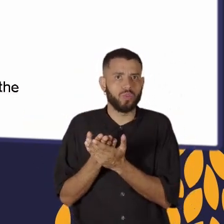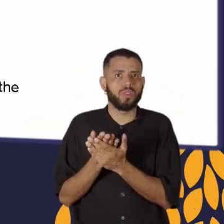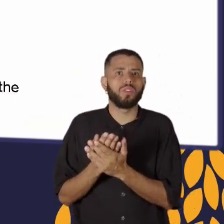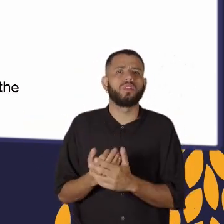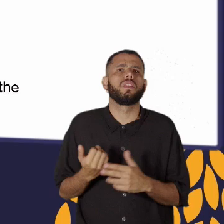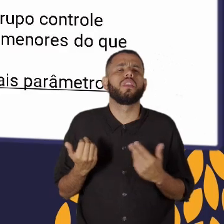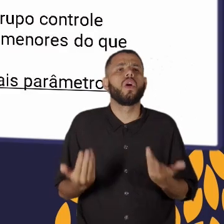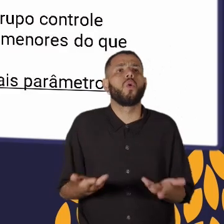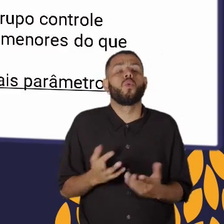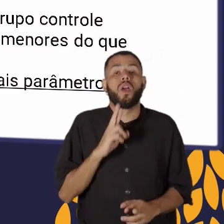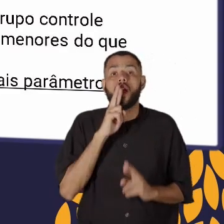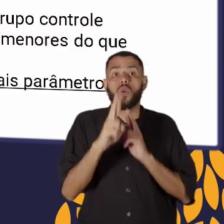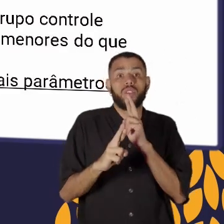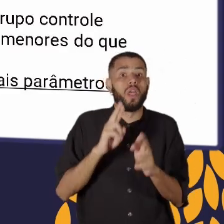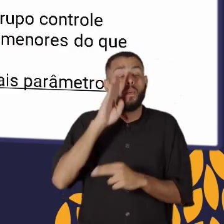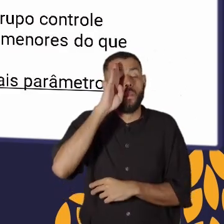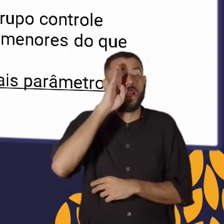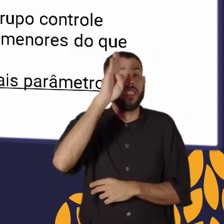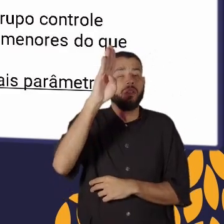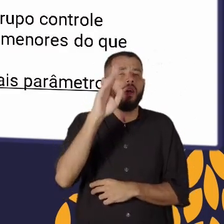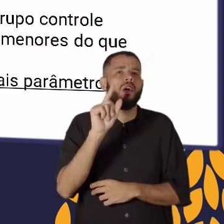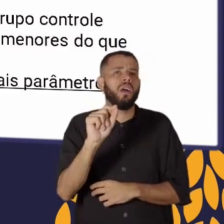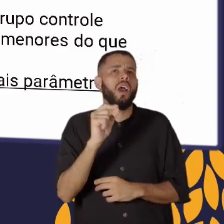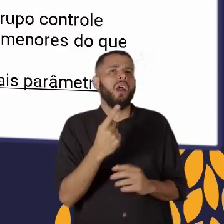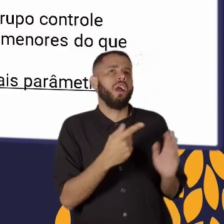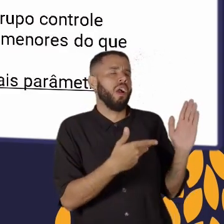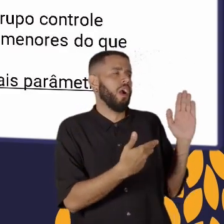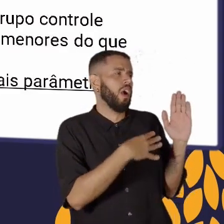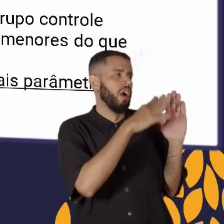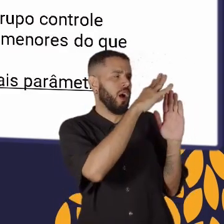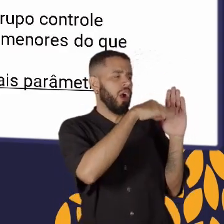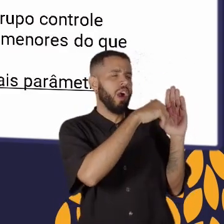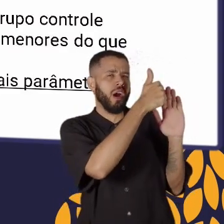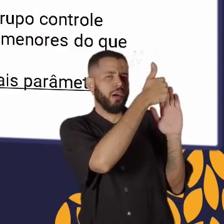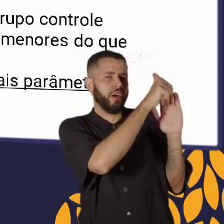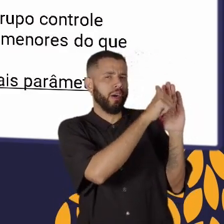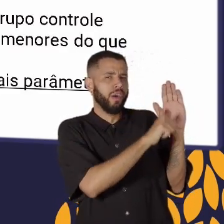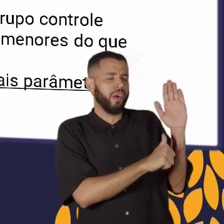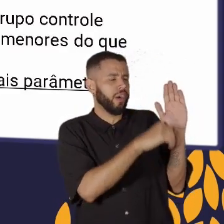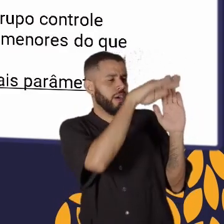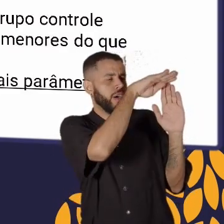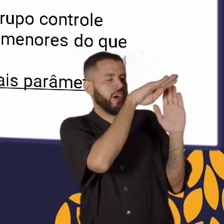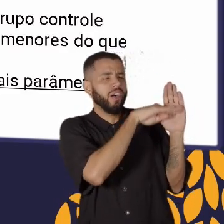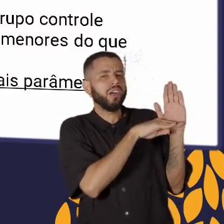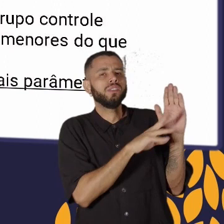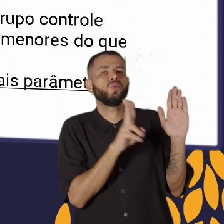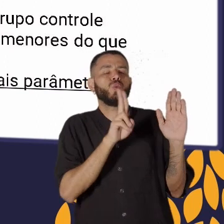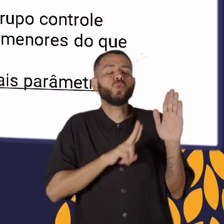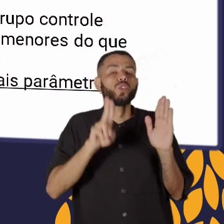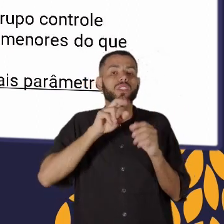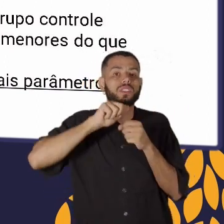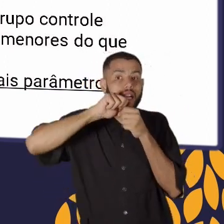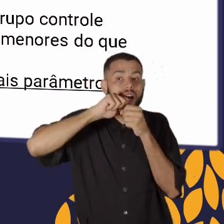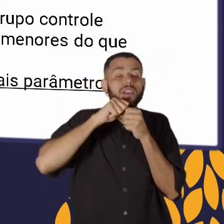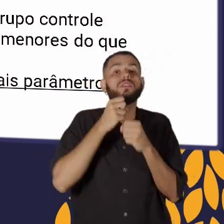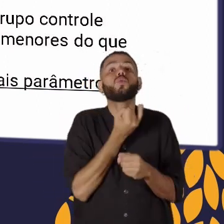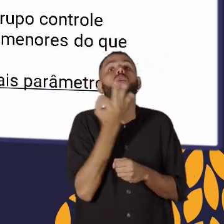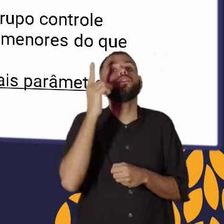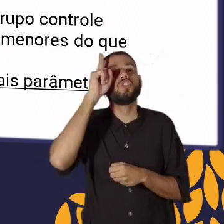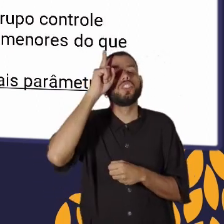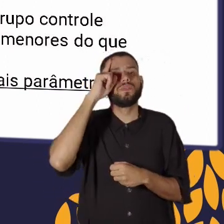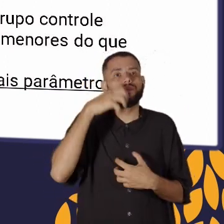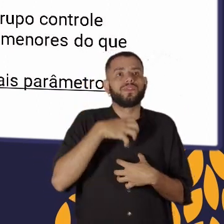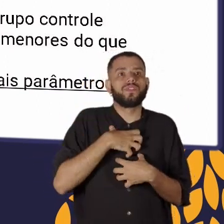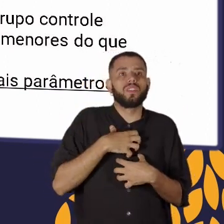os principais resultados que a gente observou, esses são os parâmetros que a gente analisou: frequência de uso de crack, eventos adversos,